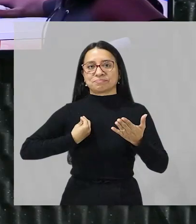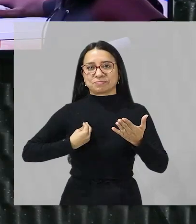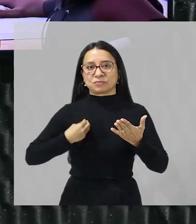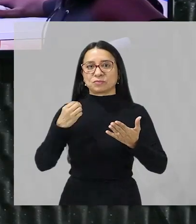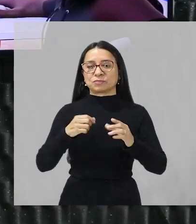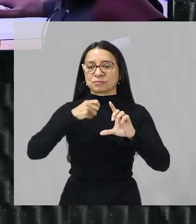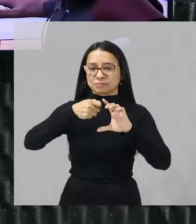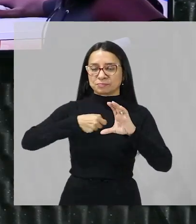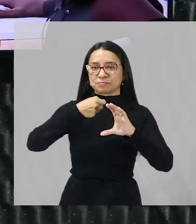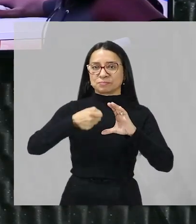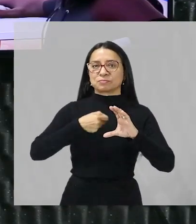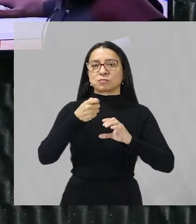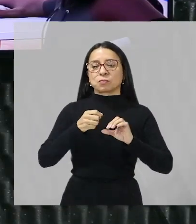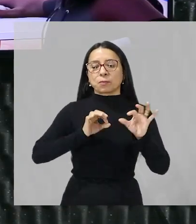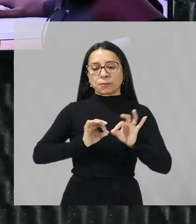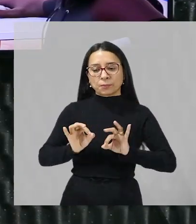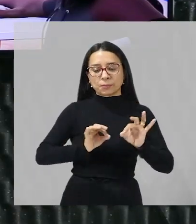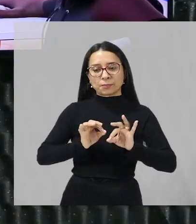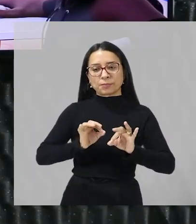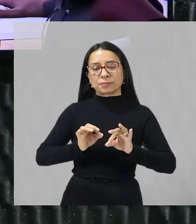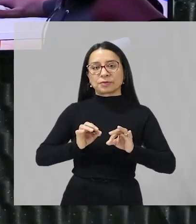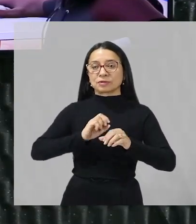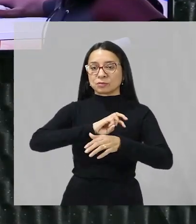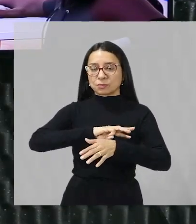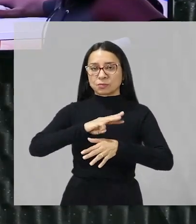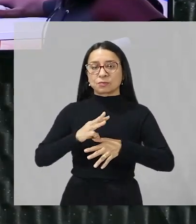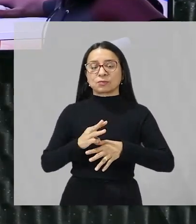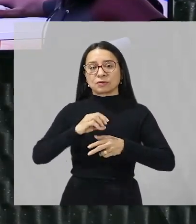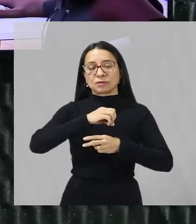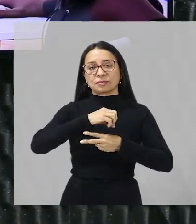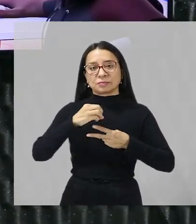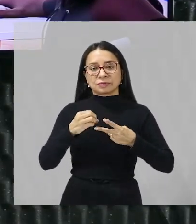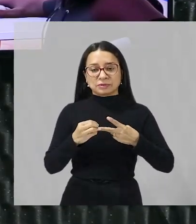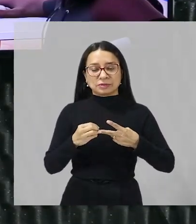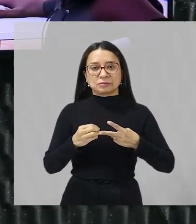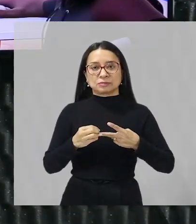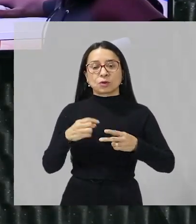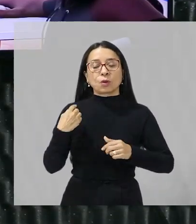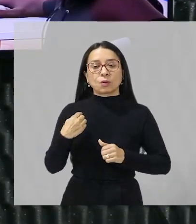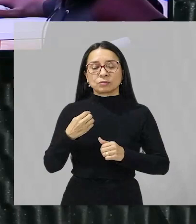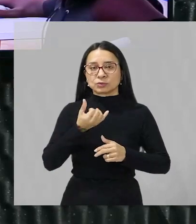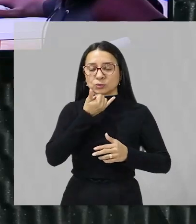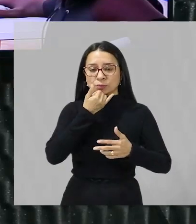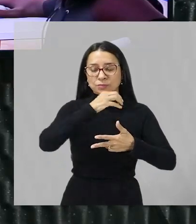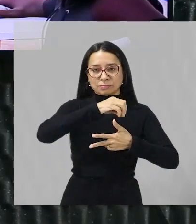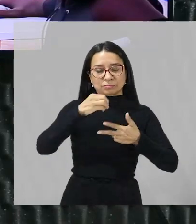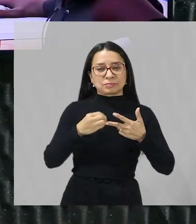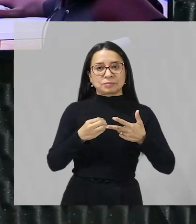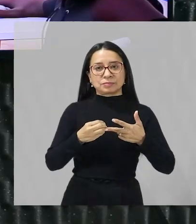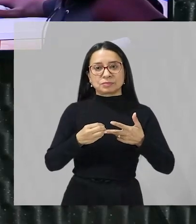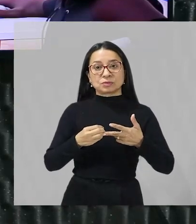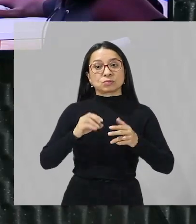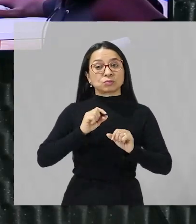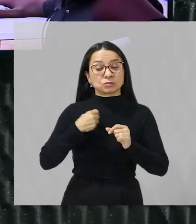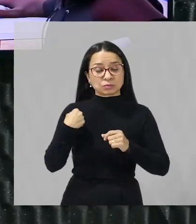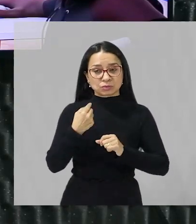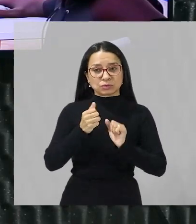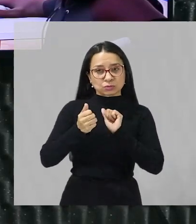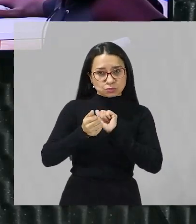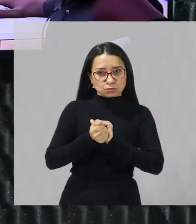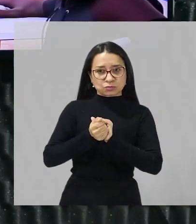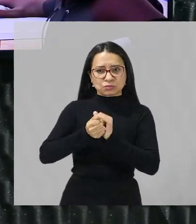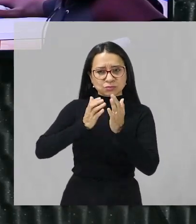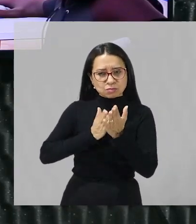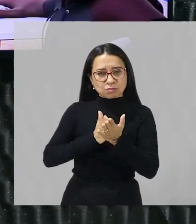videoaula do preparatório UEMA-ENEM. Como você sabe, a gente está junto nessa caminhada rumo à tua aprovação nesses